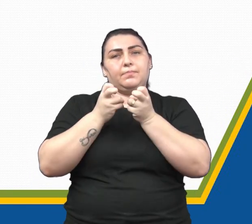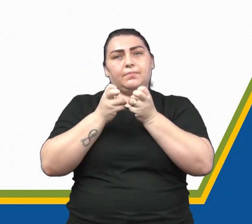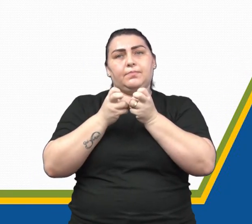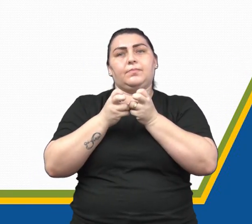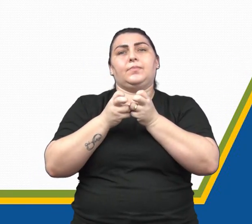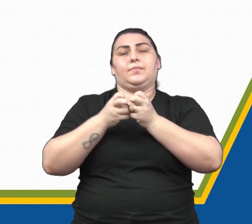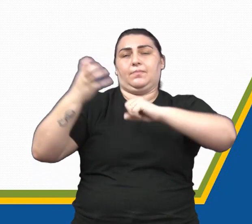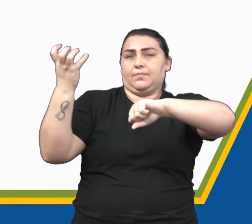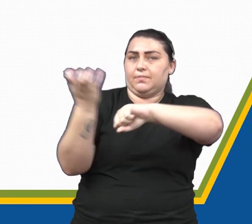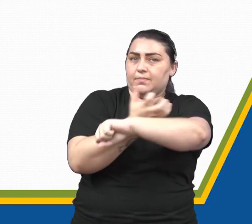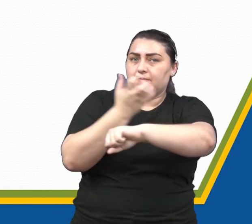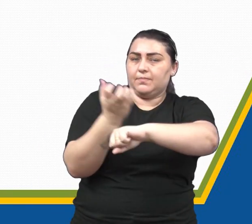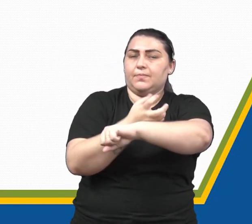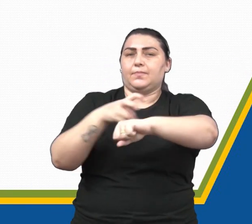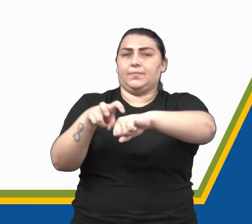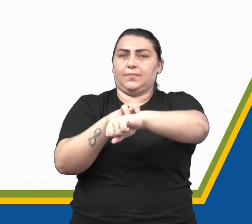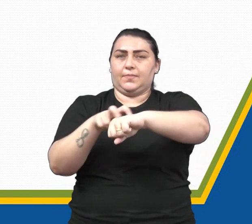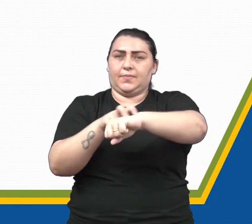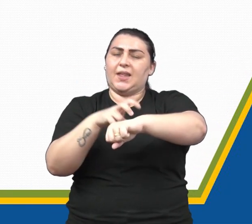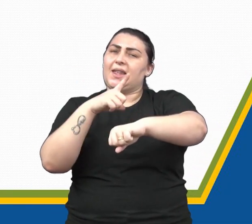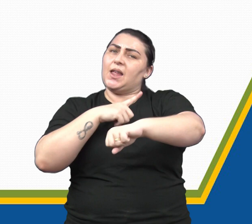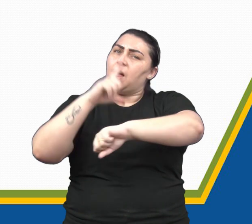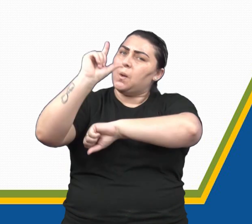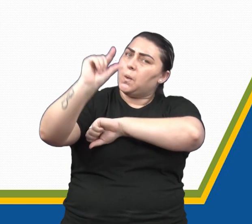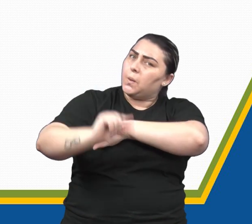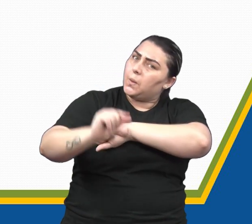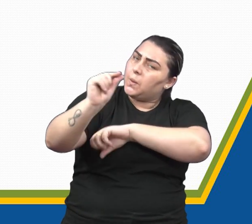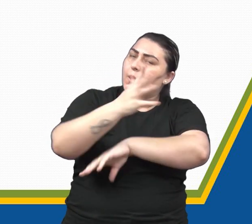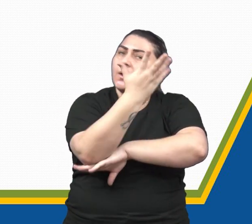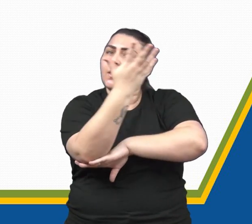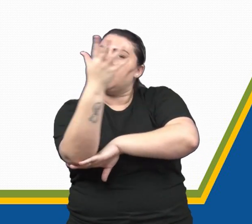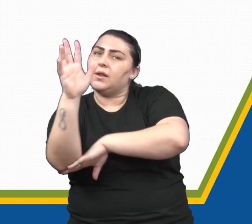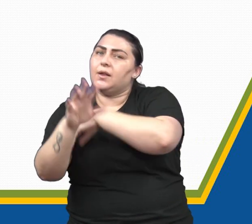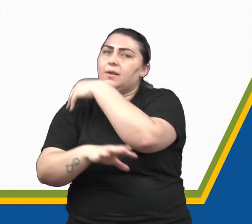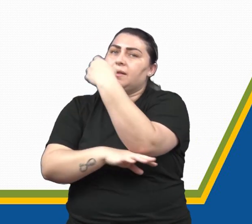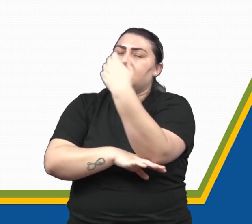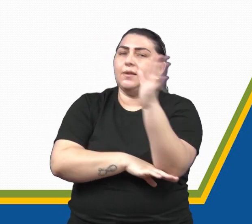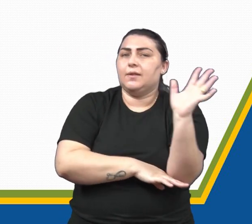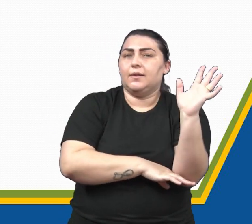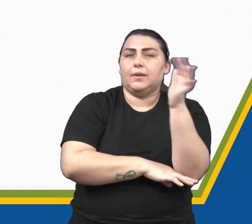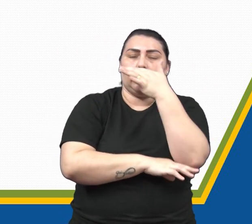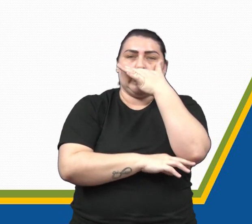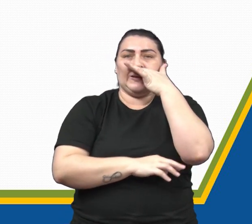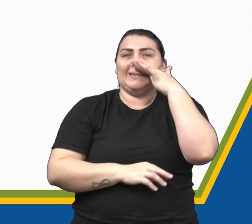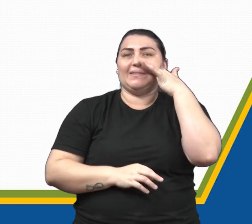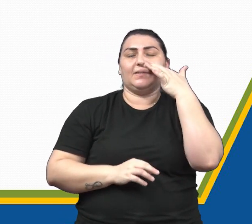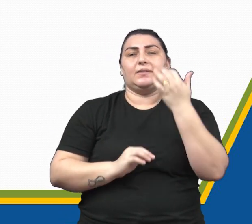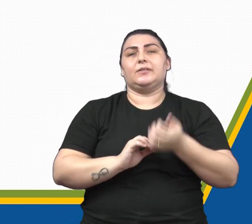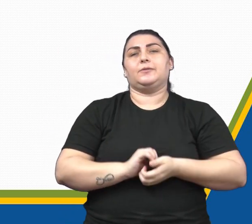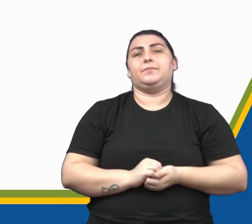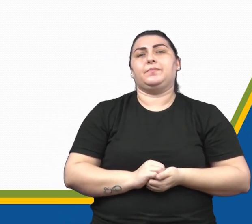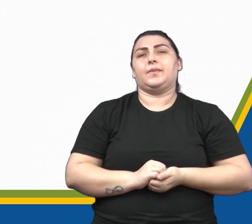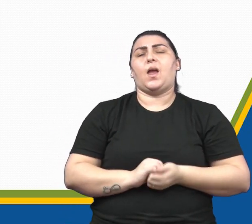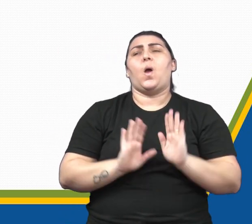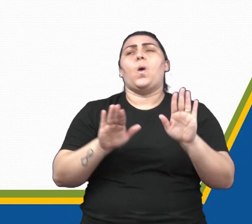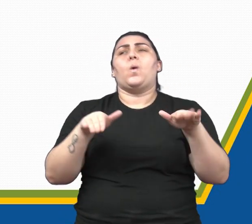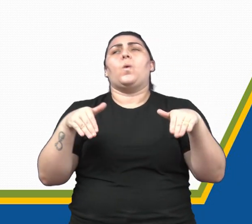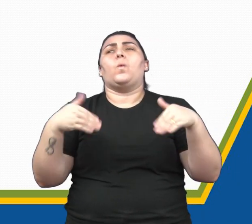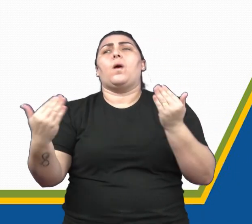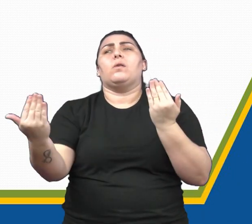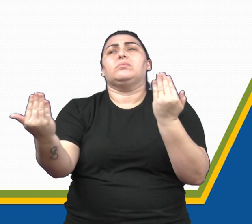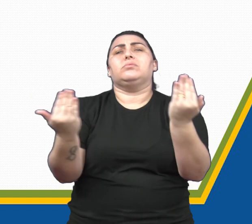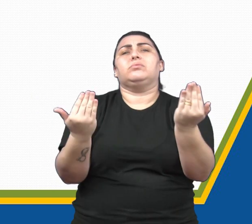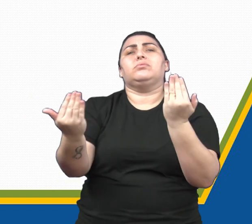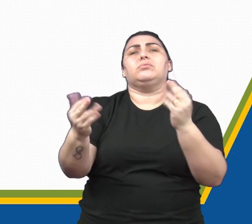abertos, tá, pessoal? Então esses campos têm poucas árvores, uma ou outra árvore espalhada. Qual que é a diferença da pradaria